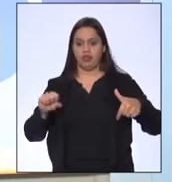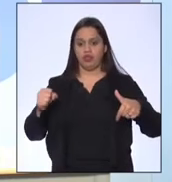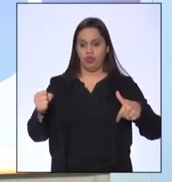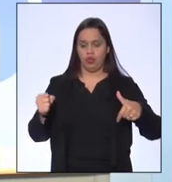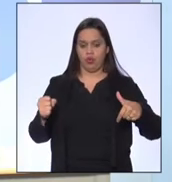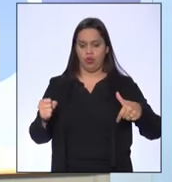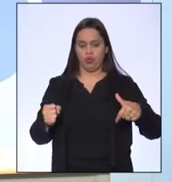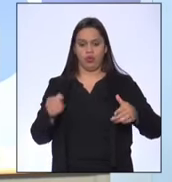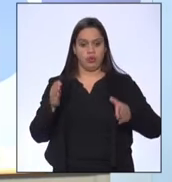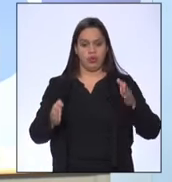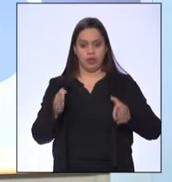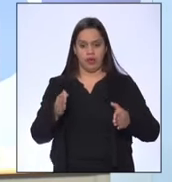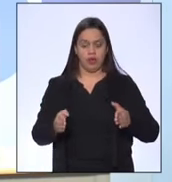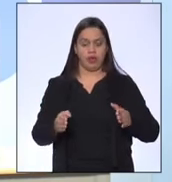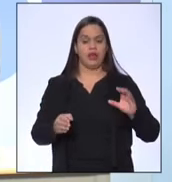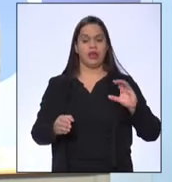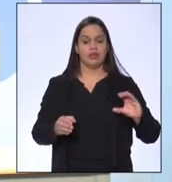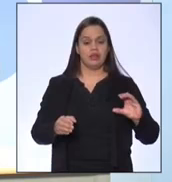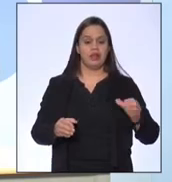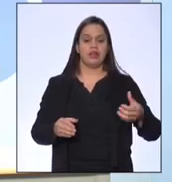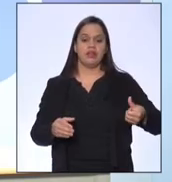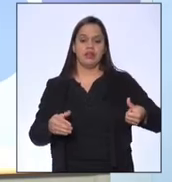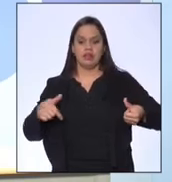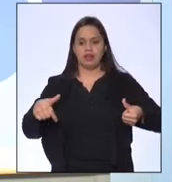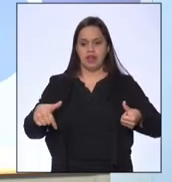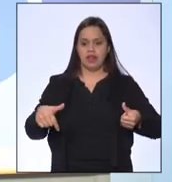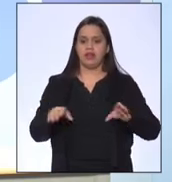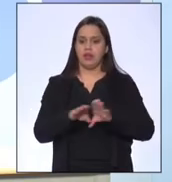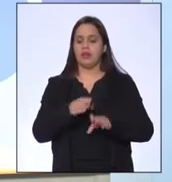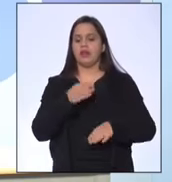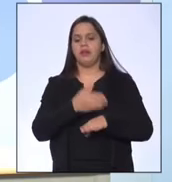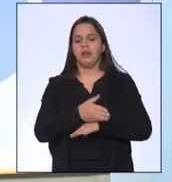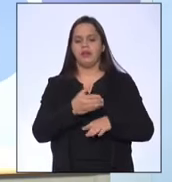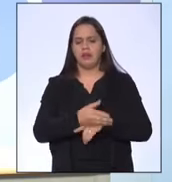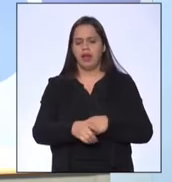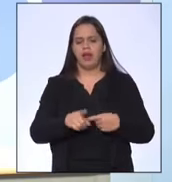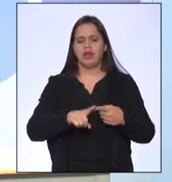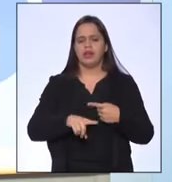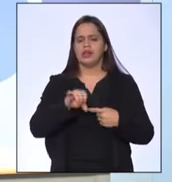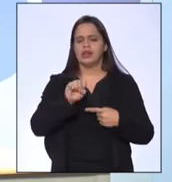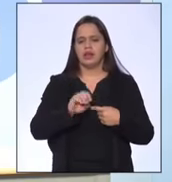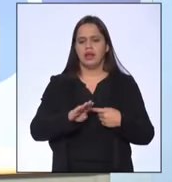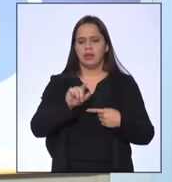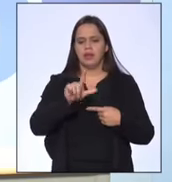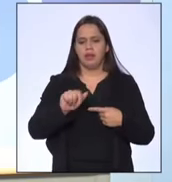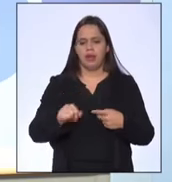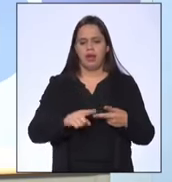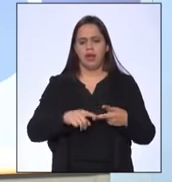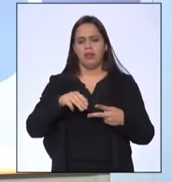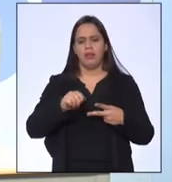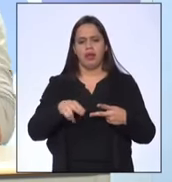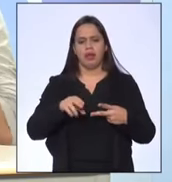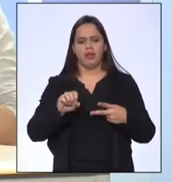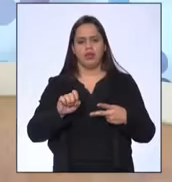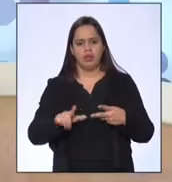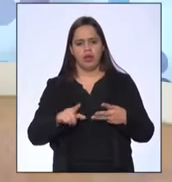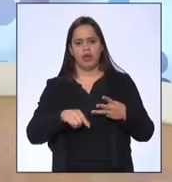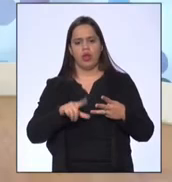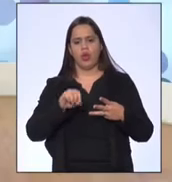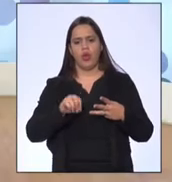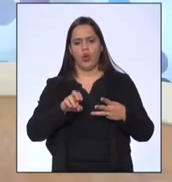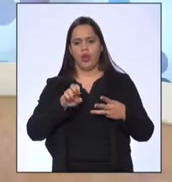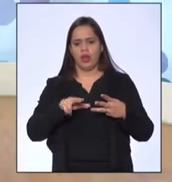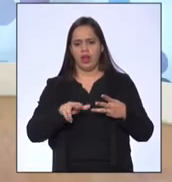C entre 6 e 7. Também tivemos participação da Isabela, do Samuel, da Muito Manuela, bom. Da Lorena. É isso